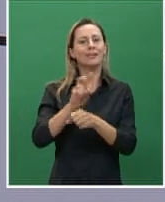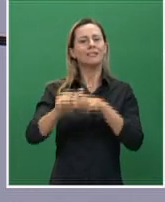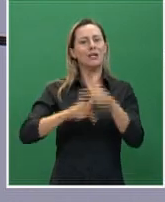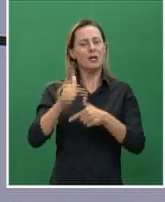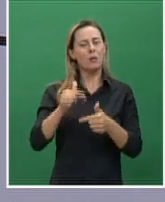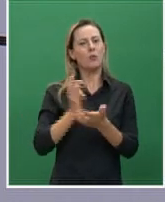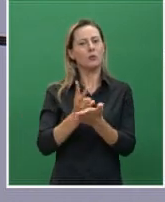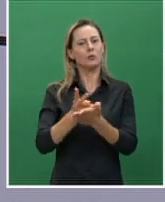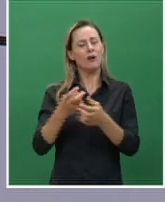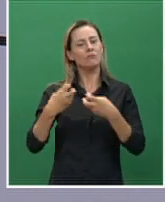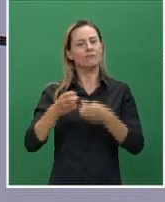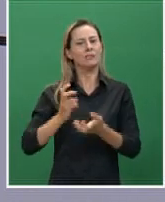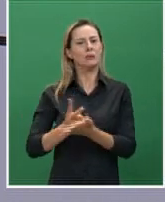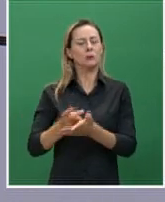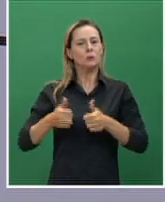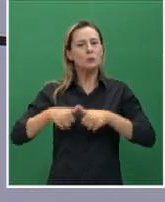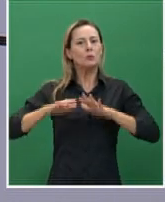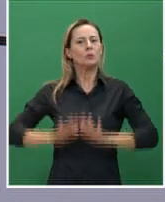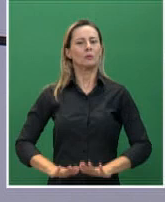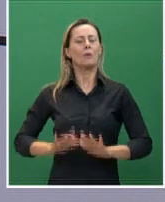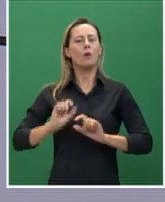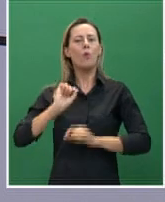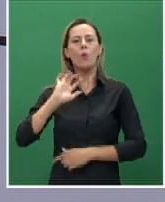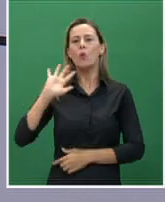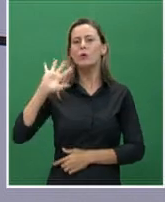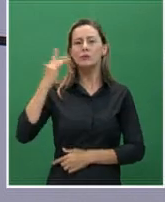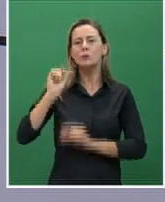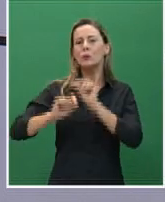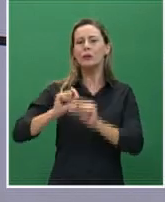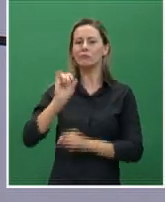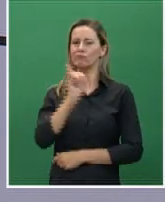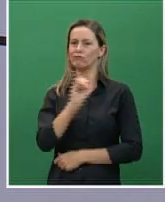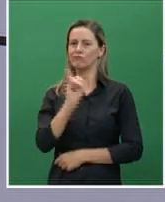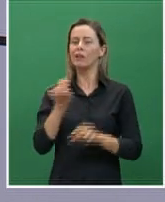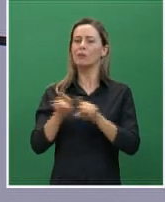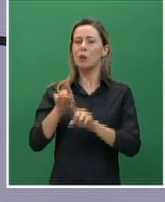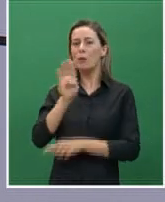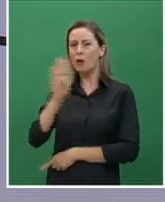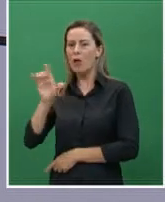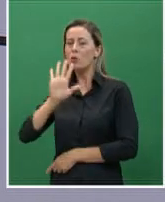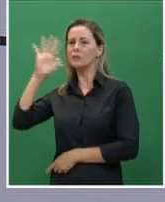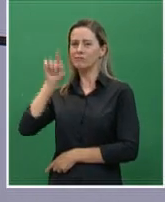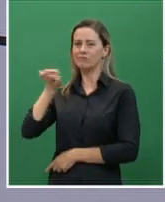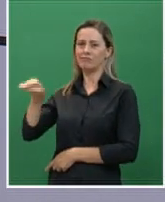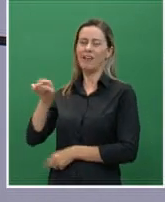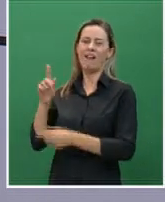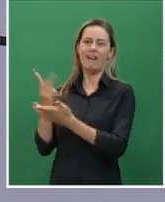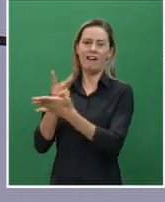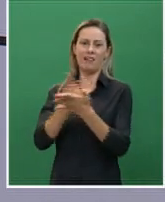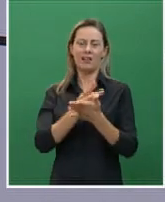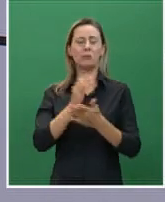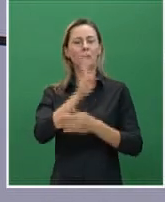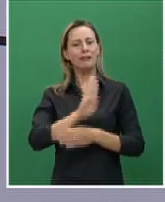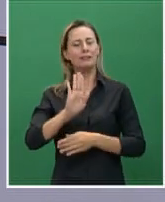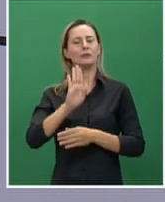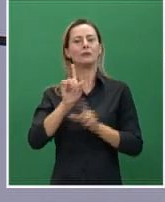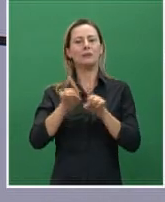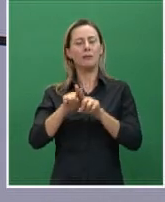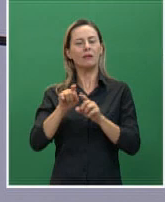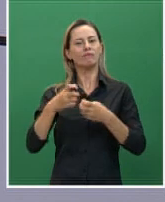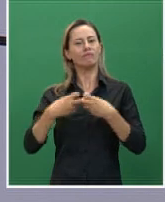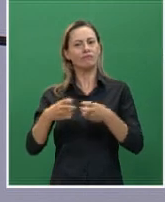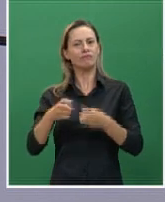para manter a frota de transporte coletivo aqui em Blumenau para não acontecer o que aconteceu em Itajaí e acontecer em Balneário Camboriú o resultado do Brasil de